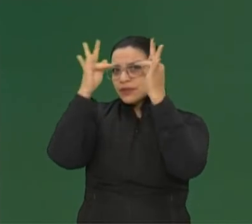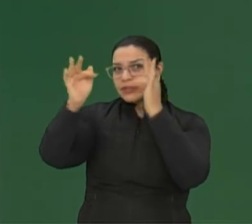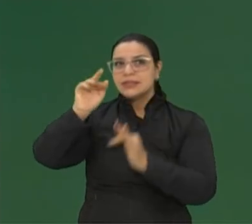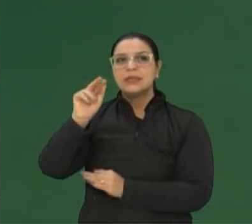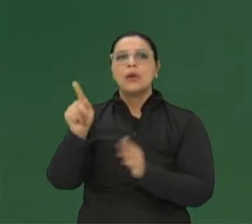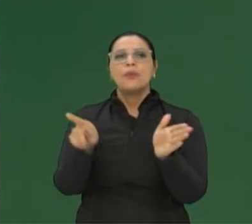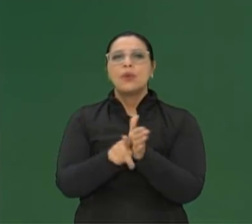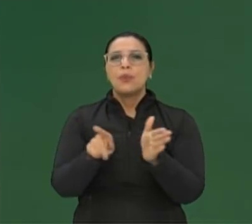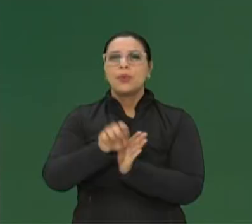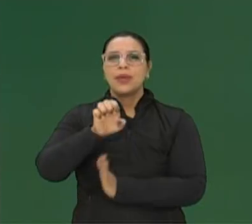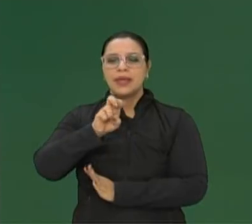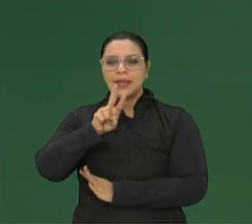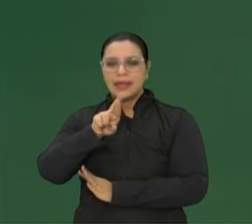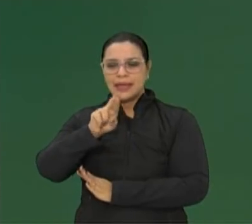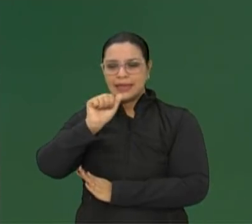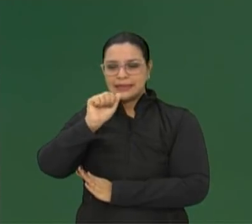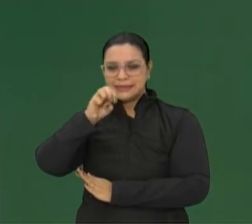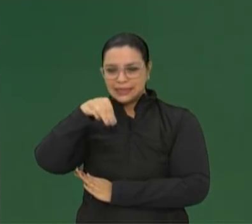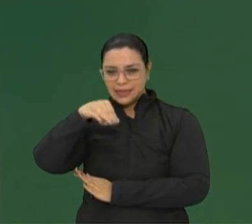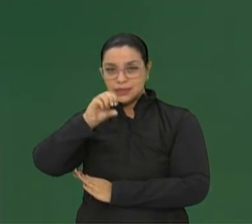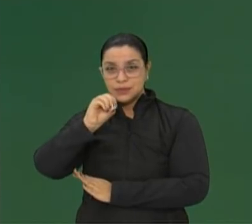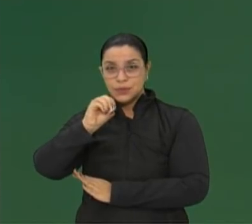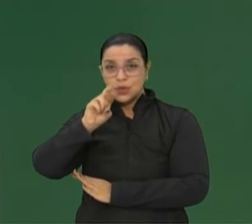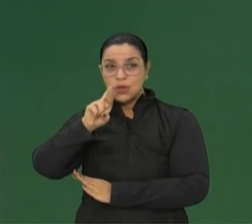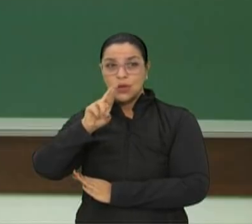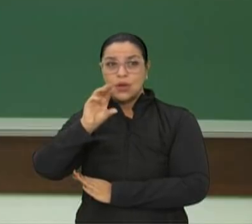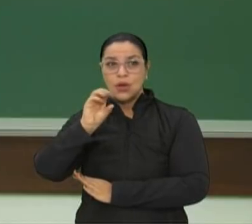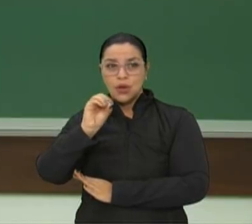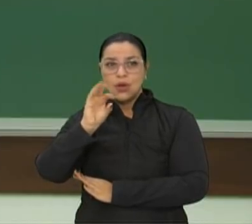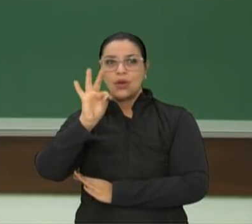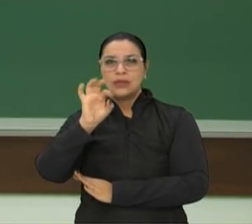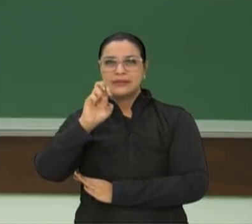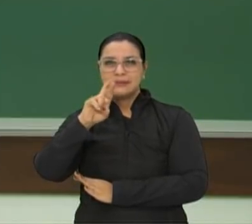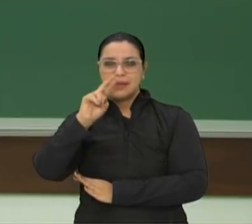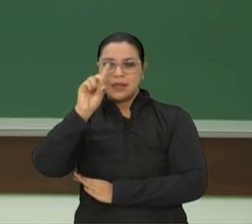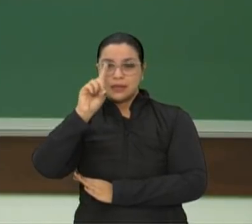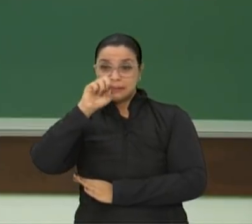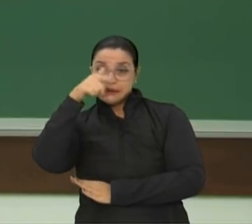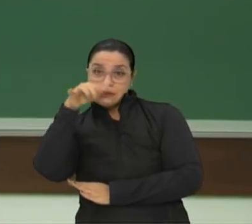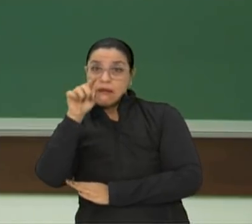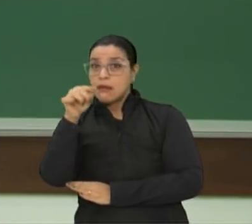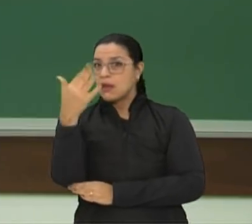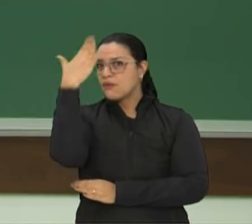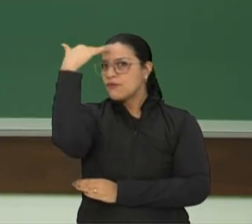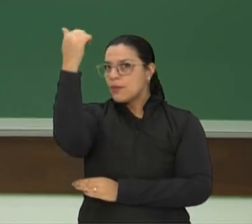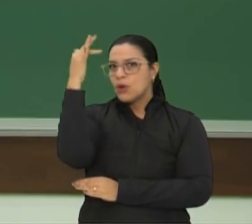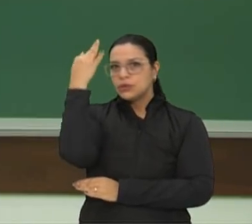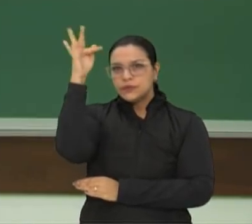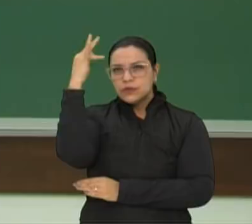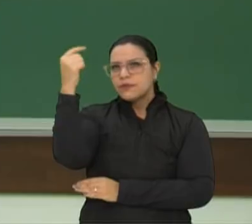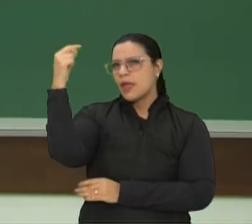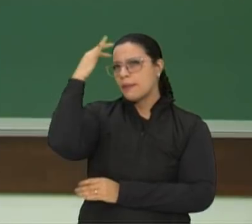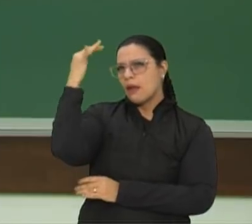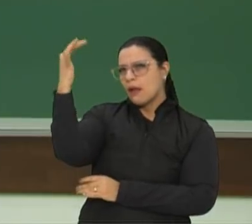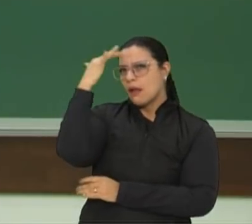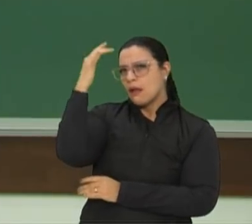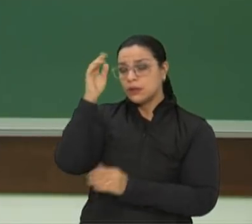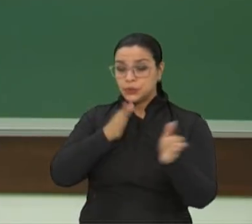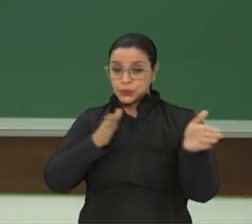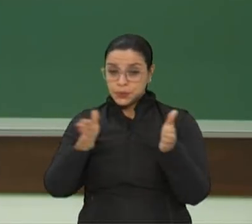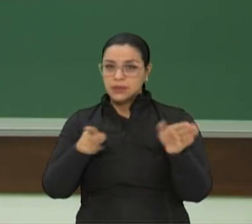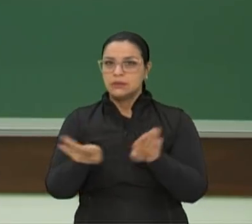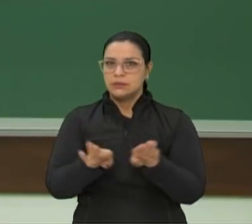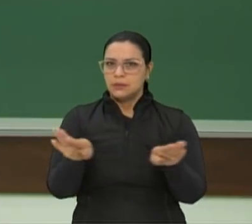Roterdã, que foi um pensador, um filósofo, um humanista, e um dos grandes, pensadores desse período, perfeito? Então esses são